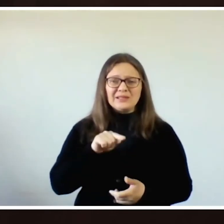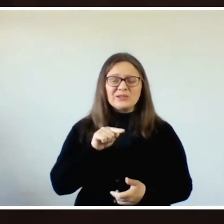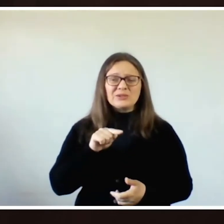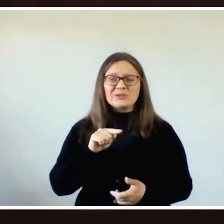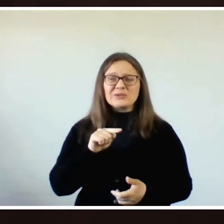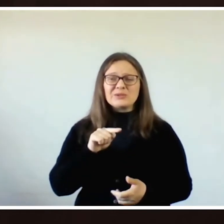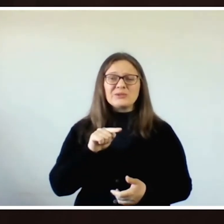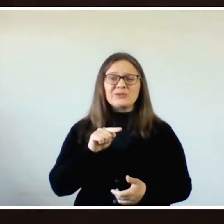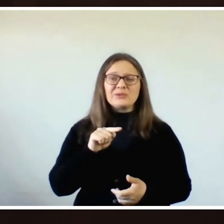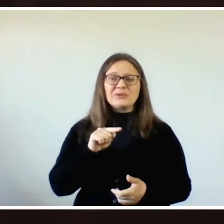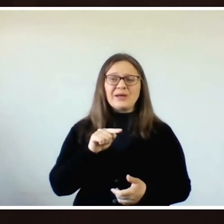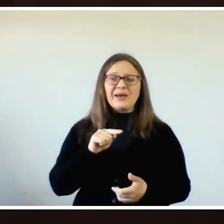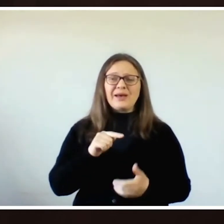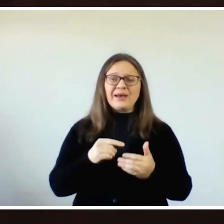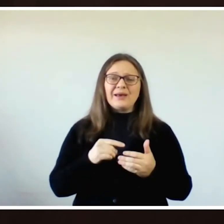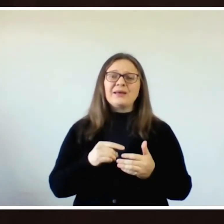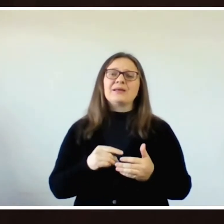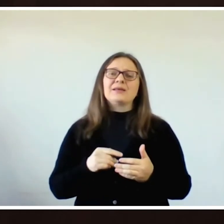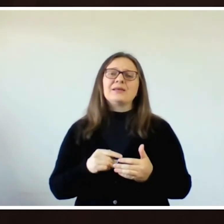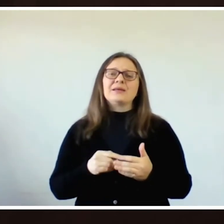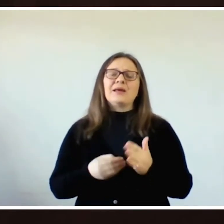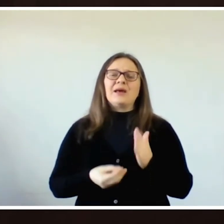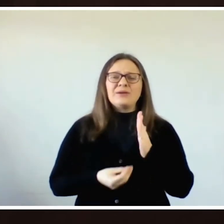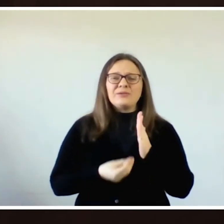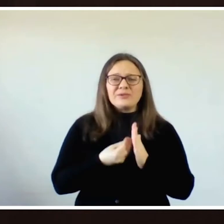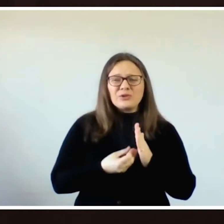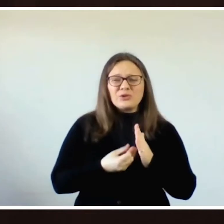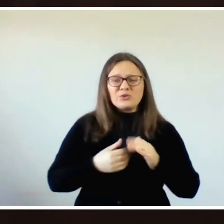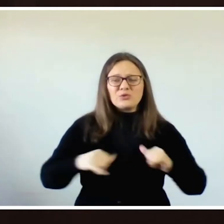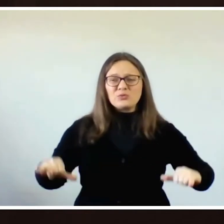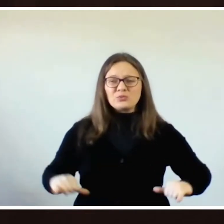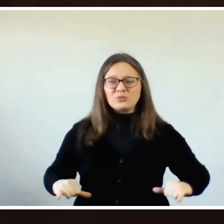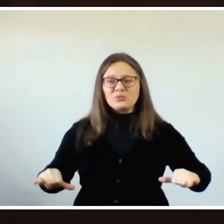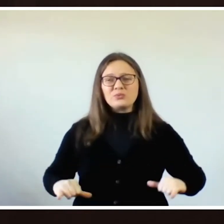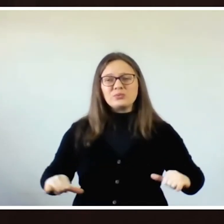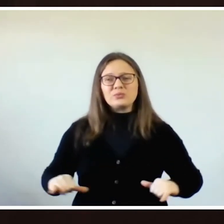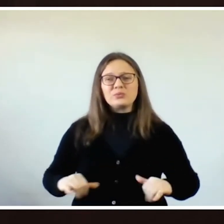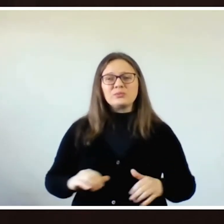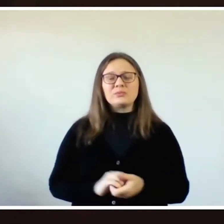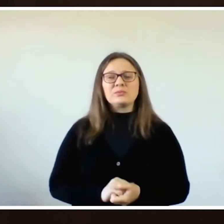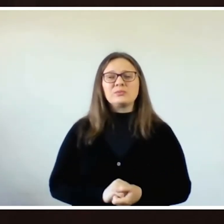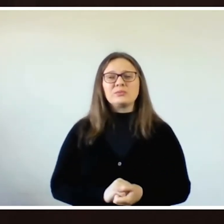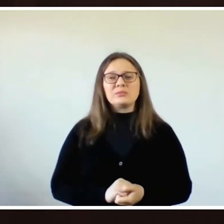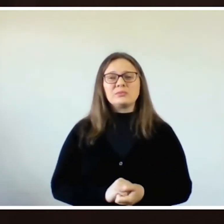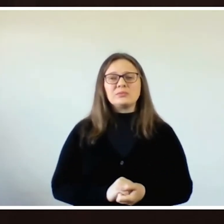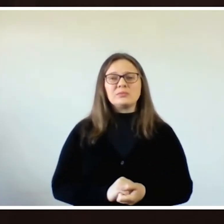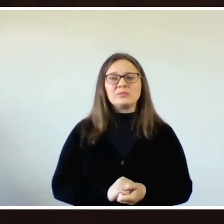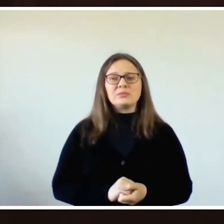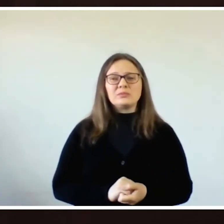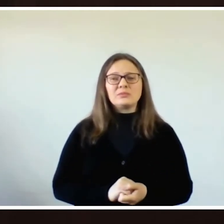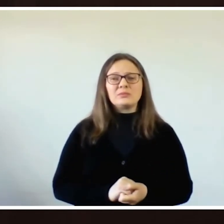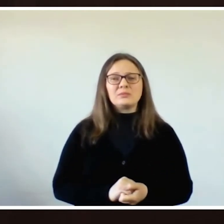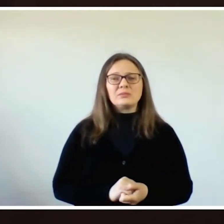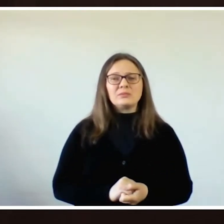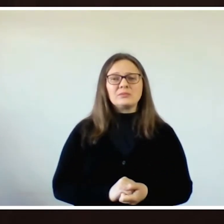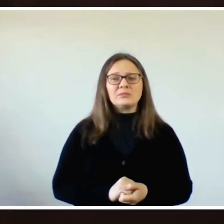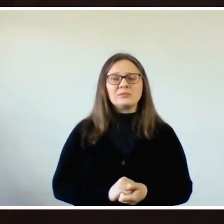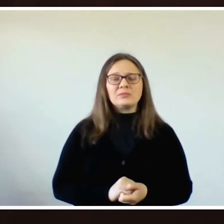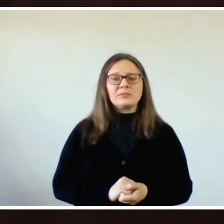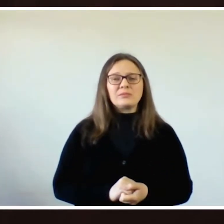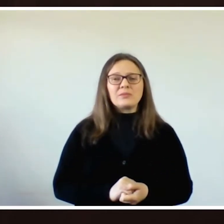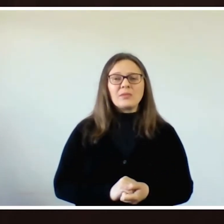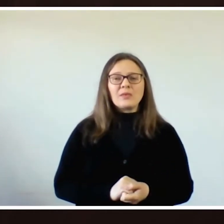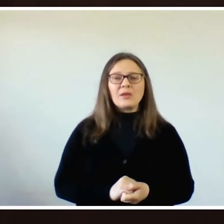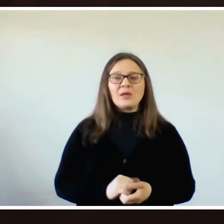sofreram banimento e confisco. Aí vem a controvérsia entre Alexandre, que